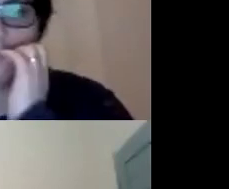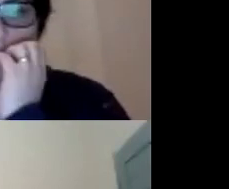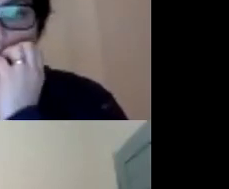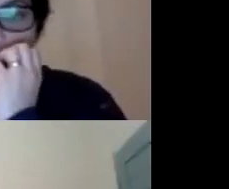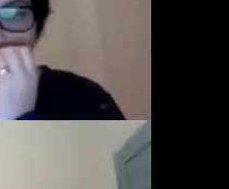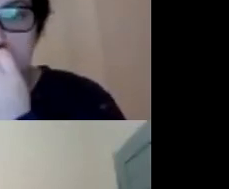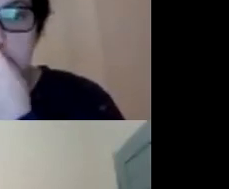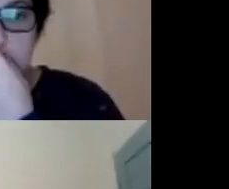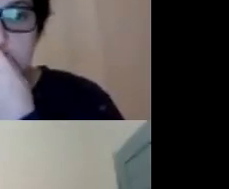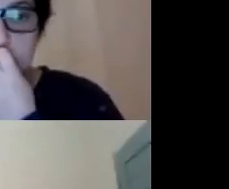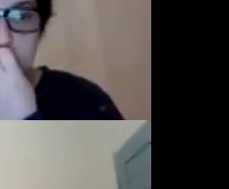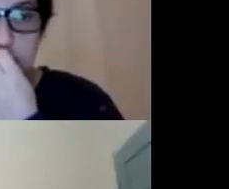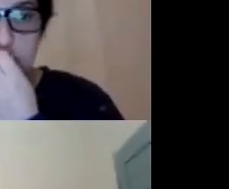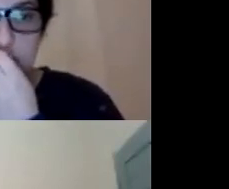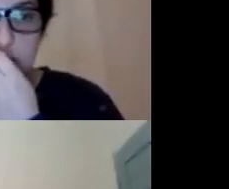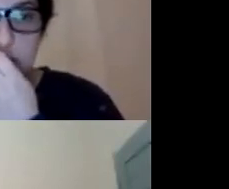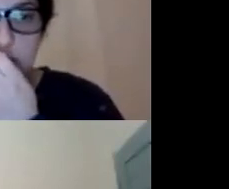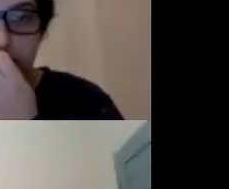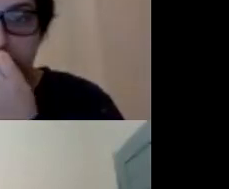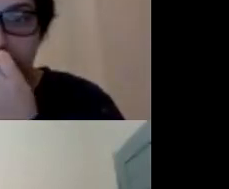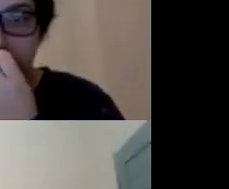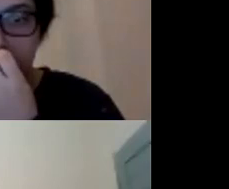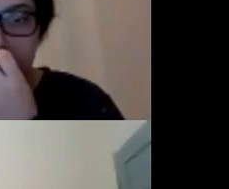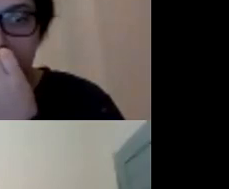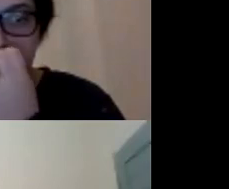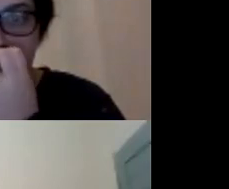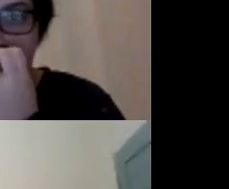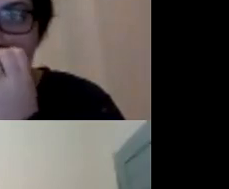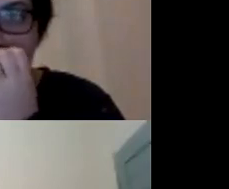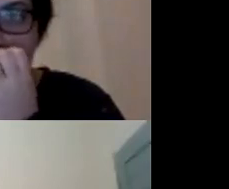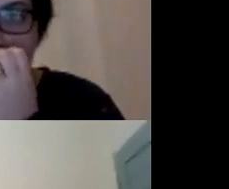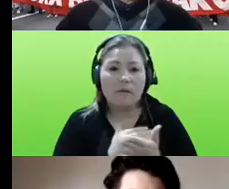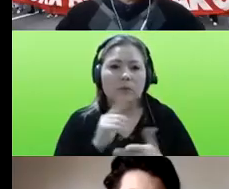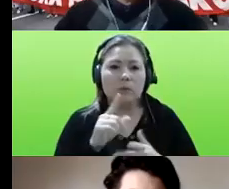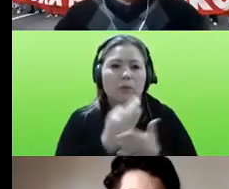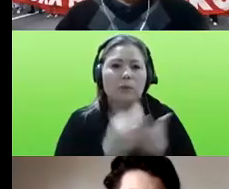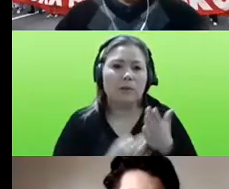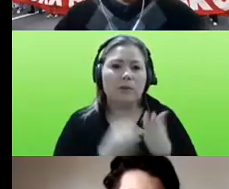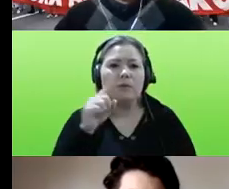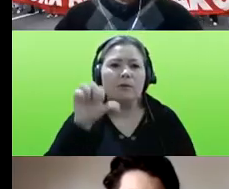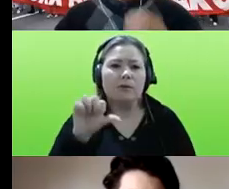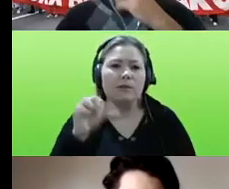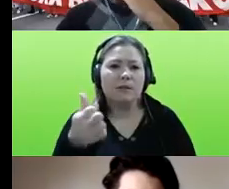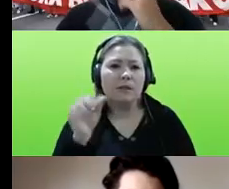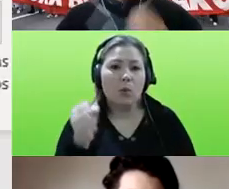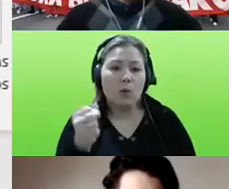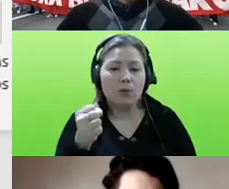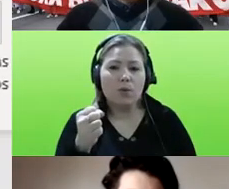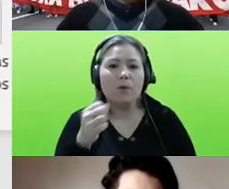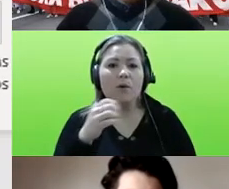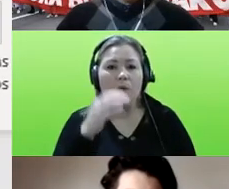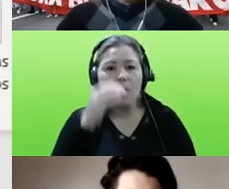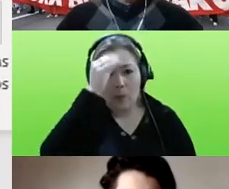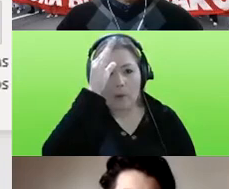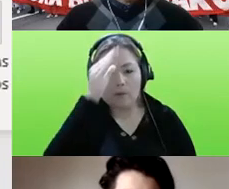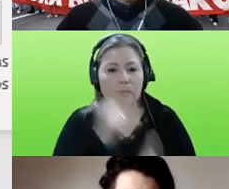pragmático-linguística. Então, isso aí, sobretudo, se situa a partir de um texto de 1968, Conhecimento e Interesse.